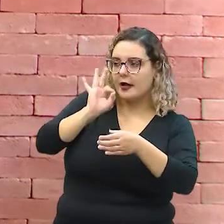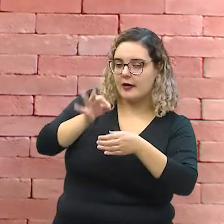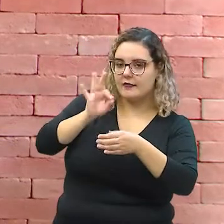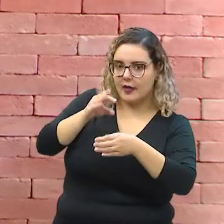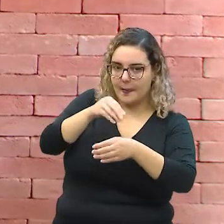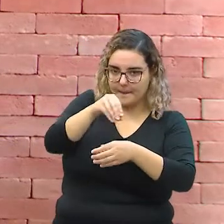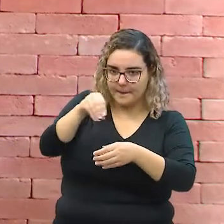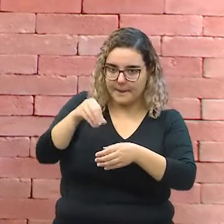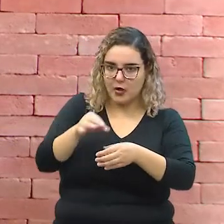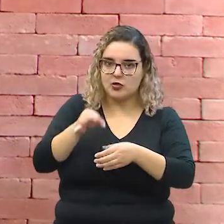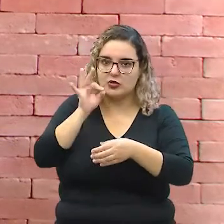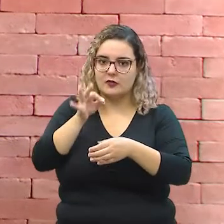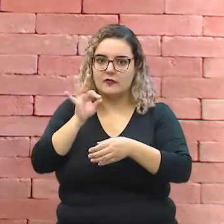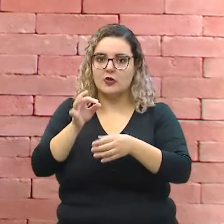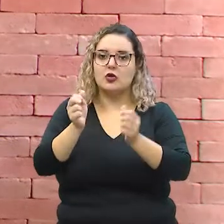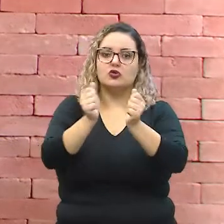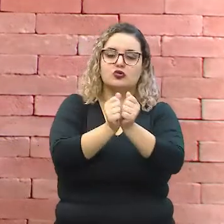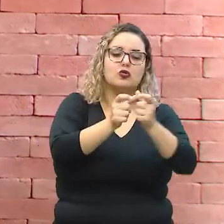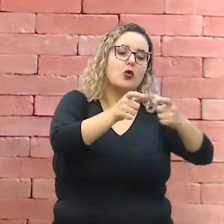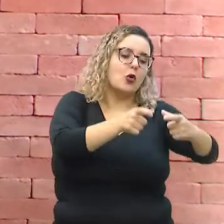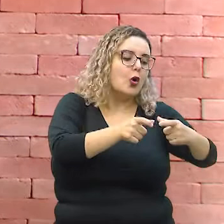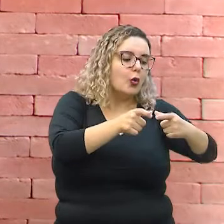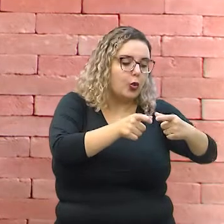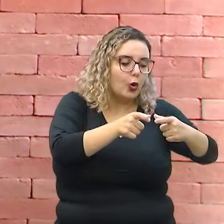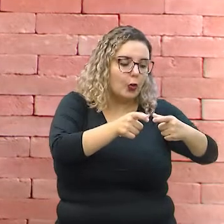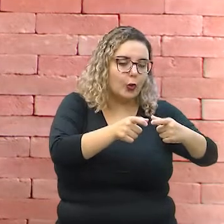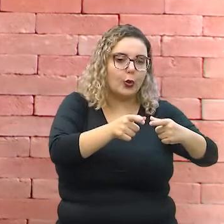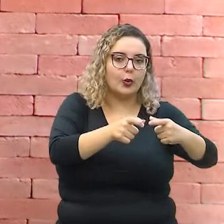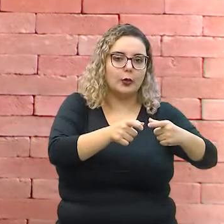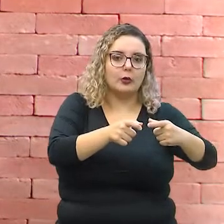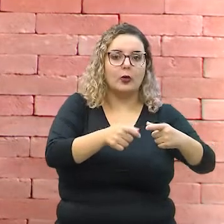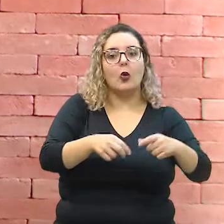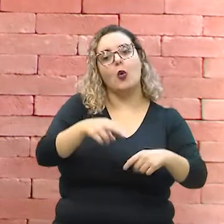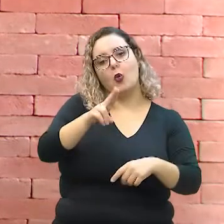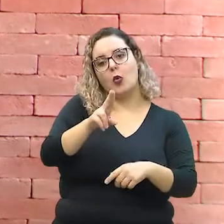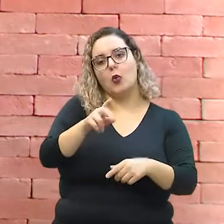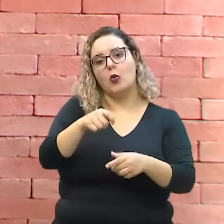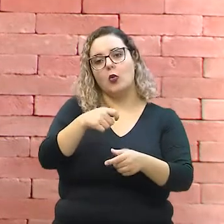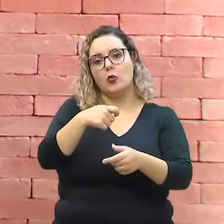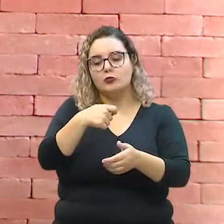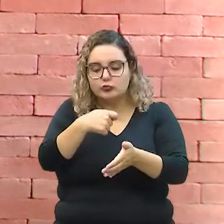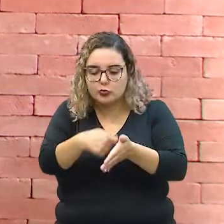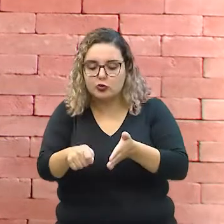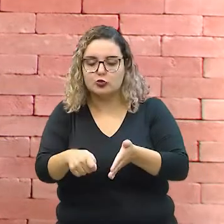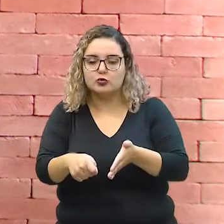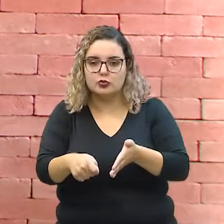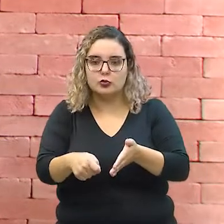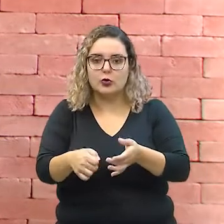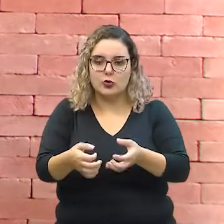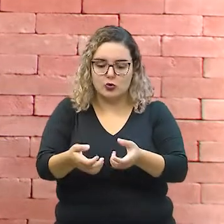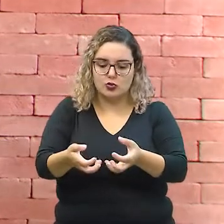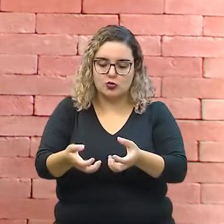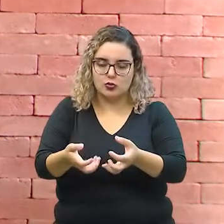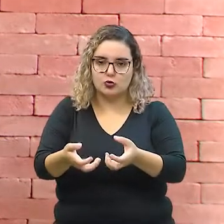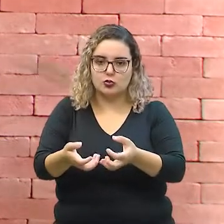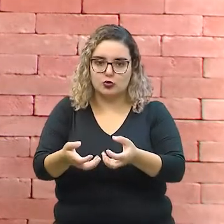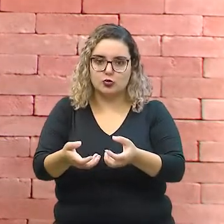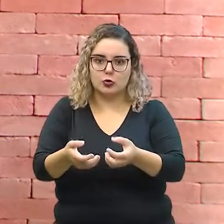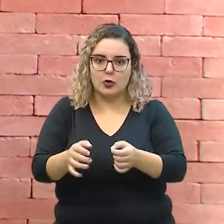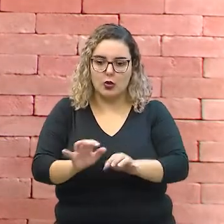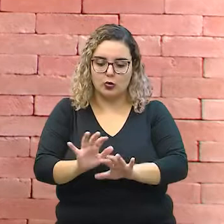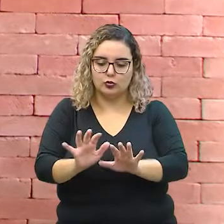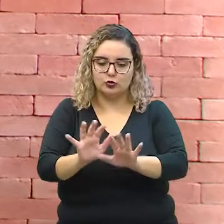café, e uma brasinha do churrasco. Ou pode queimar com um isqueiro também, um fósforo assim, que ele continua queimando e soltando